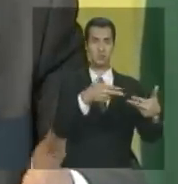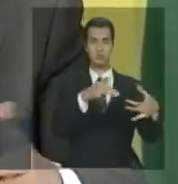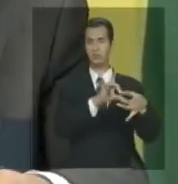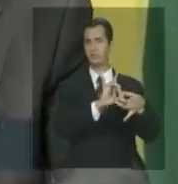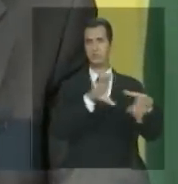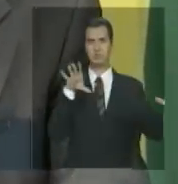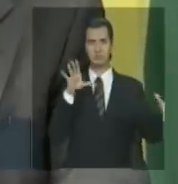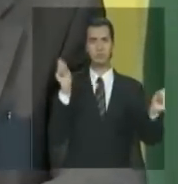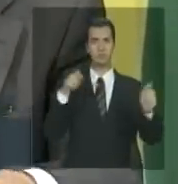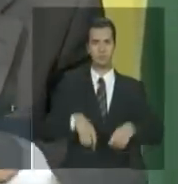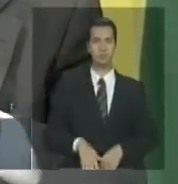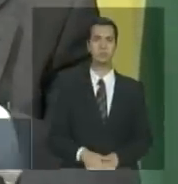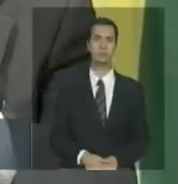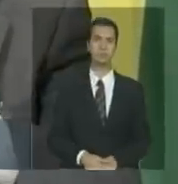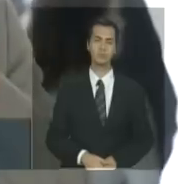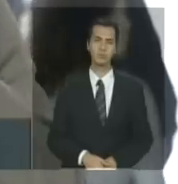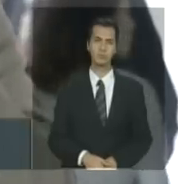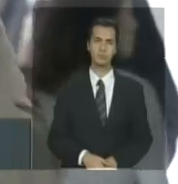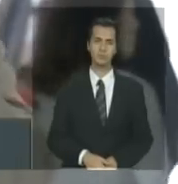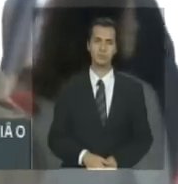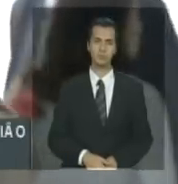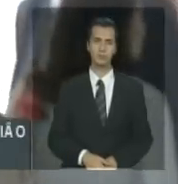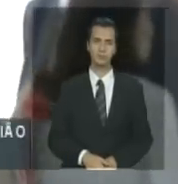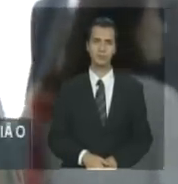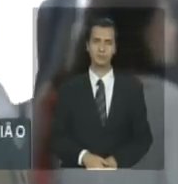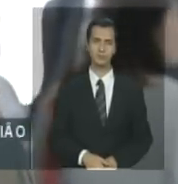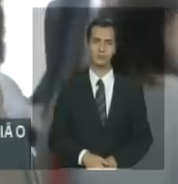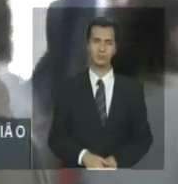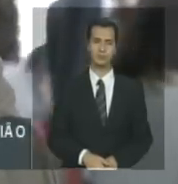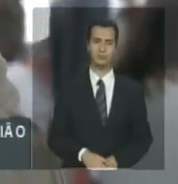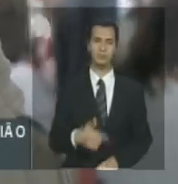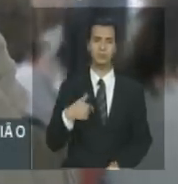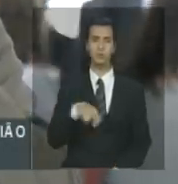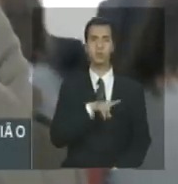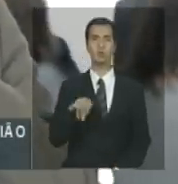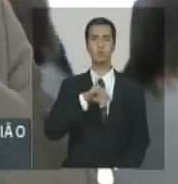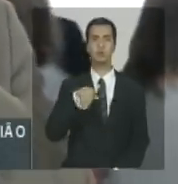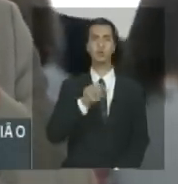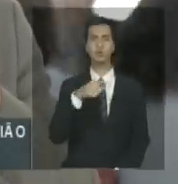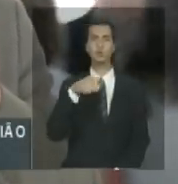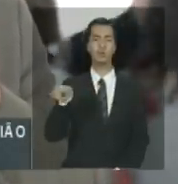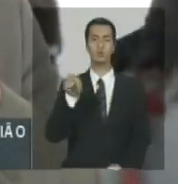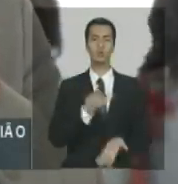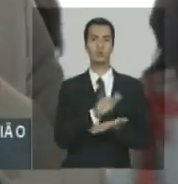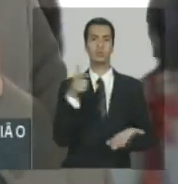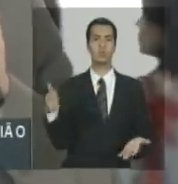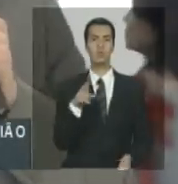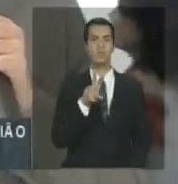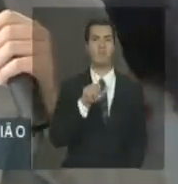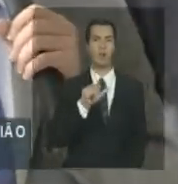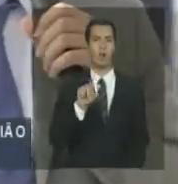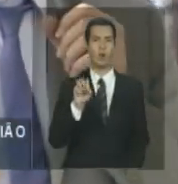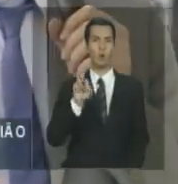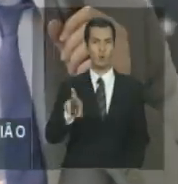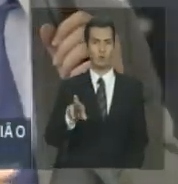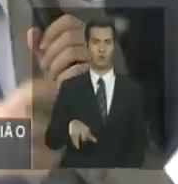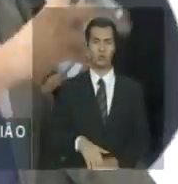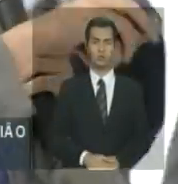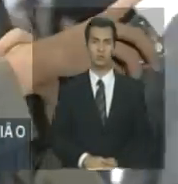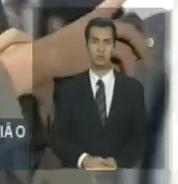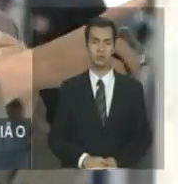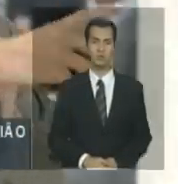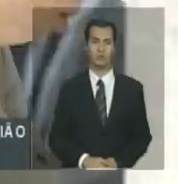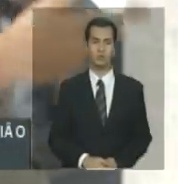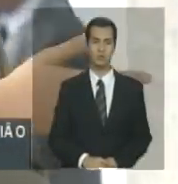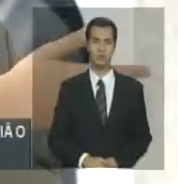têm tarifas elevadas. Oi, ministro. João Vilaverde, Valor Econômico. Muitos dos